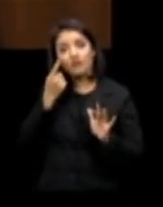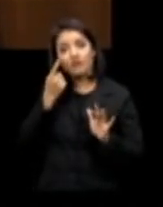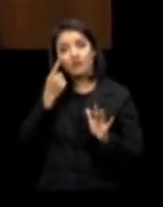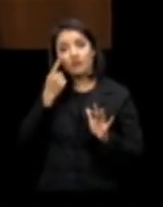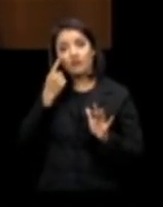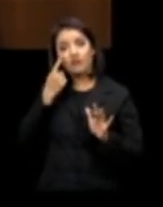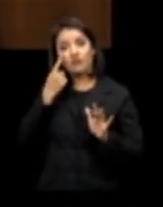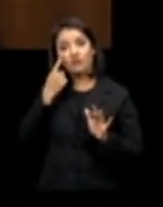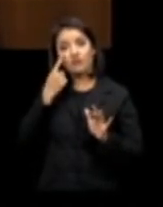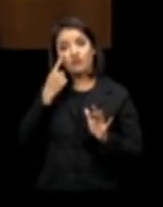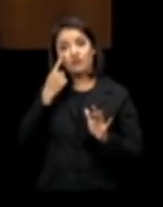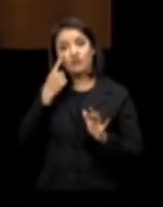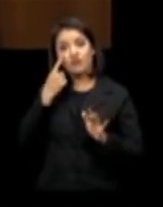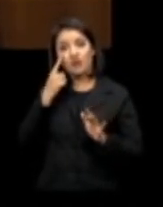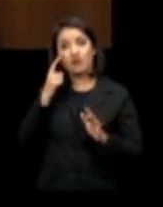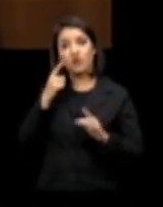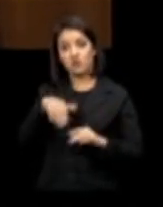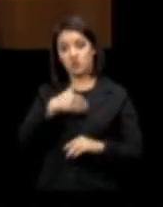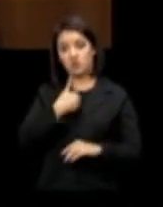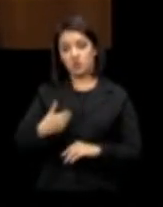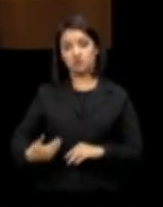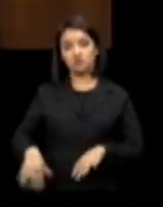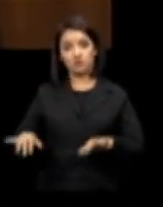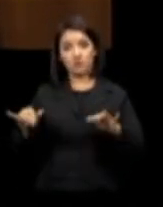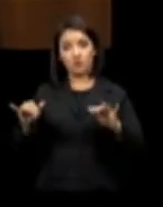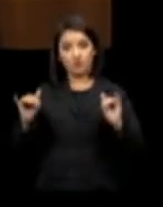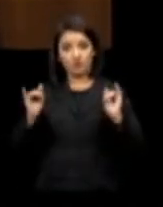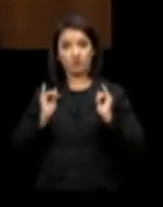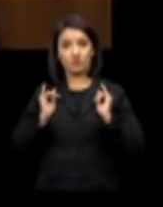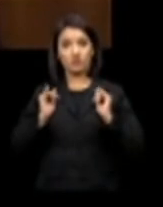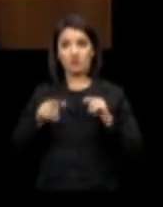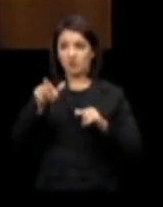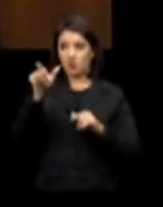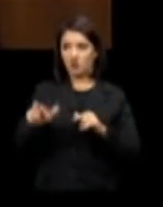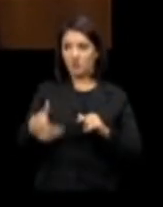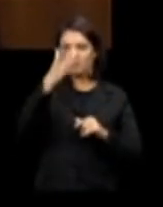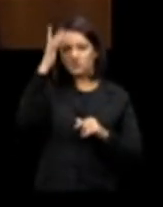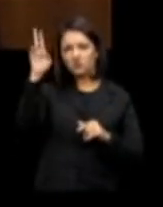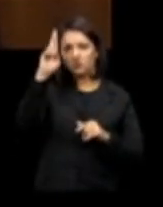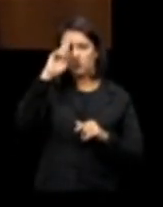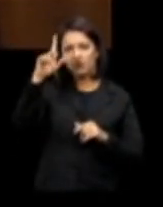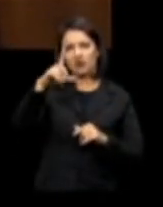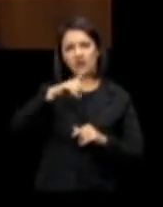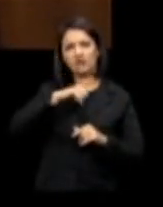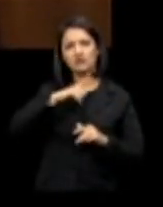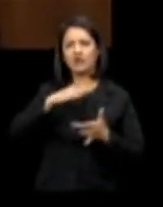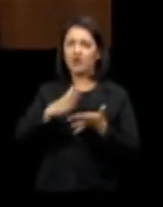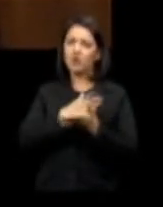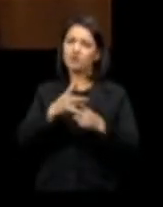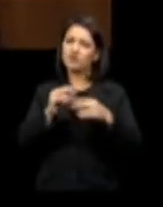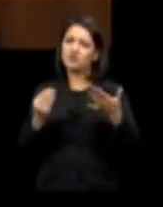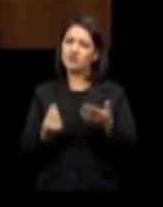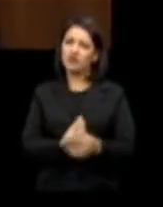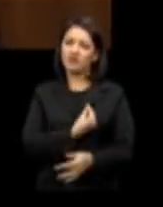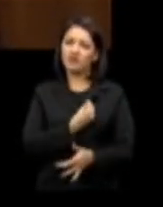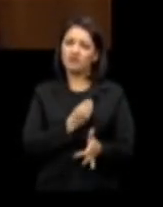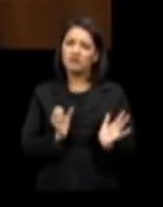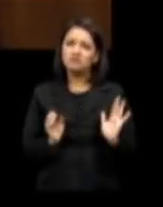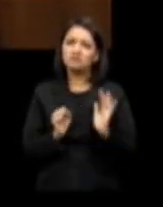e absenteísta do Estado, o direito do titular de retrair aspectos de sua vida do